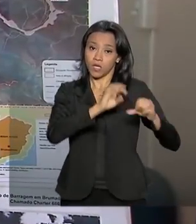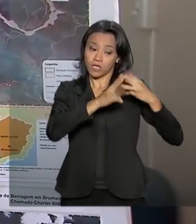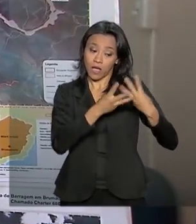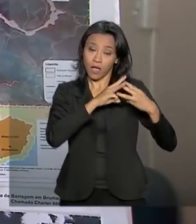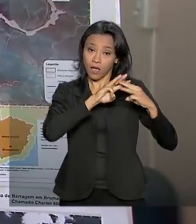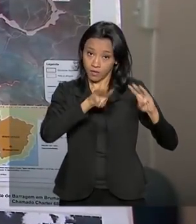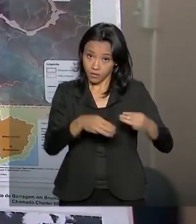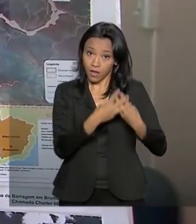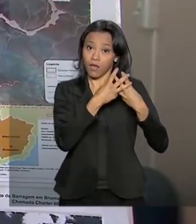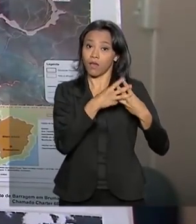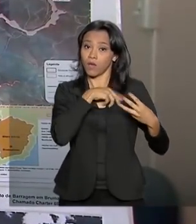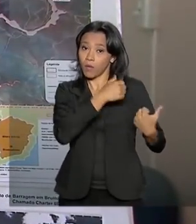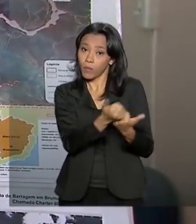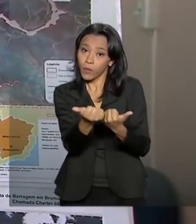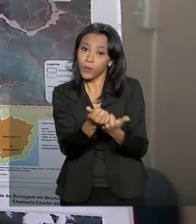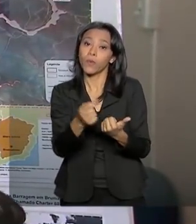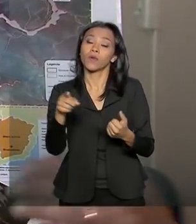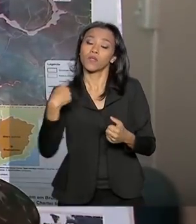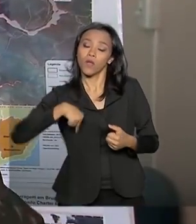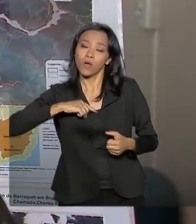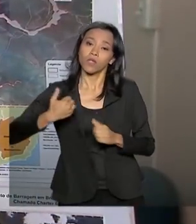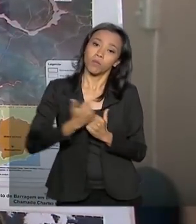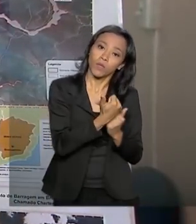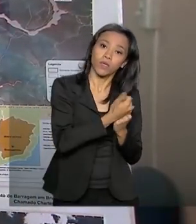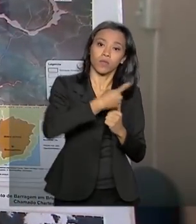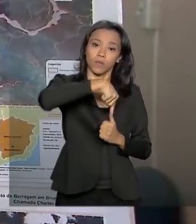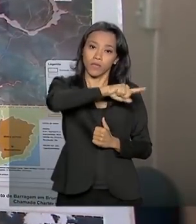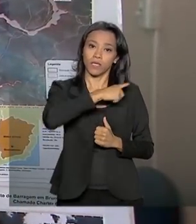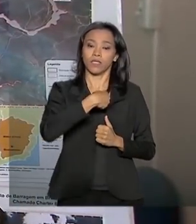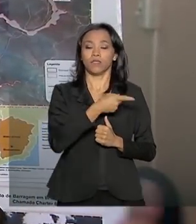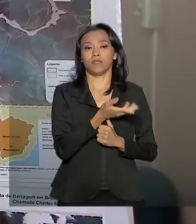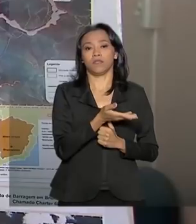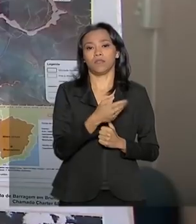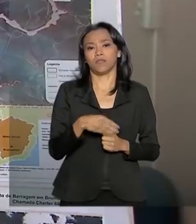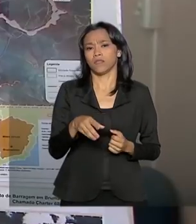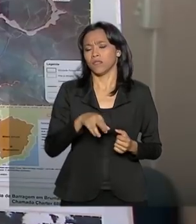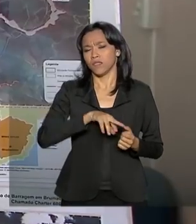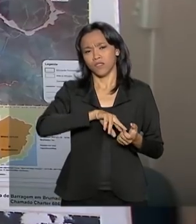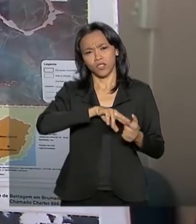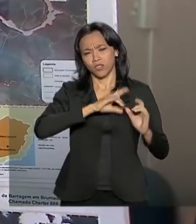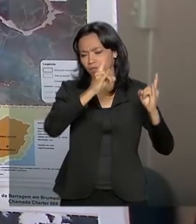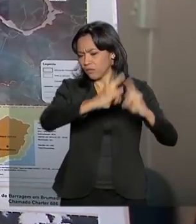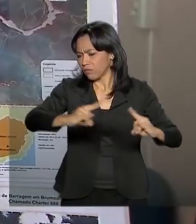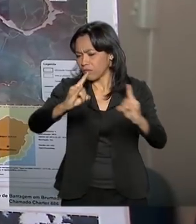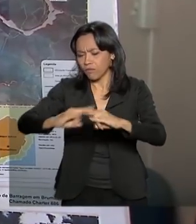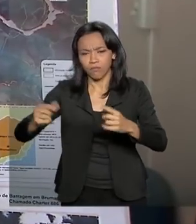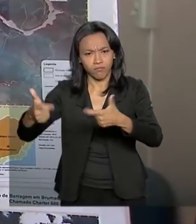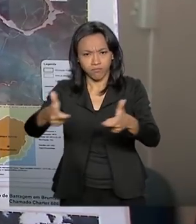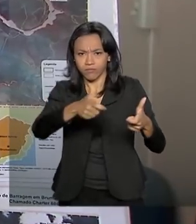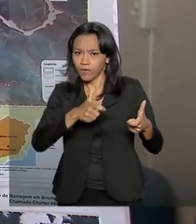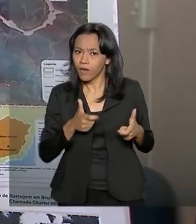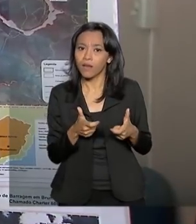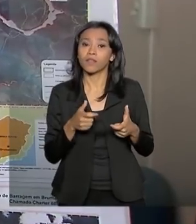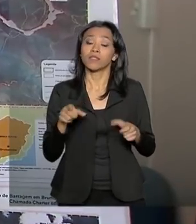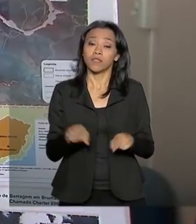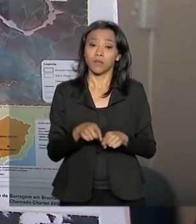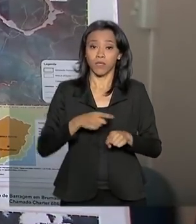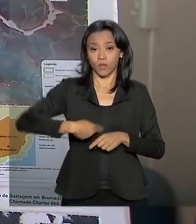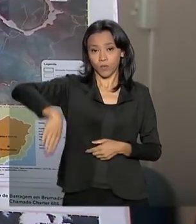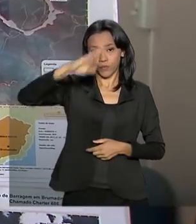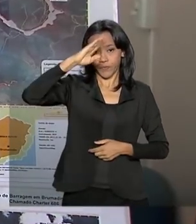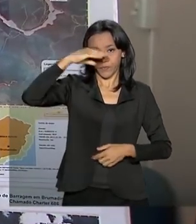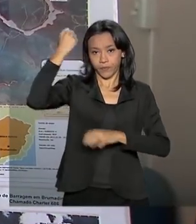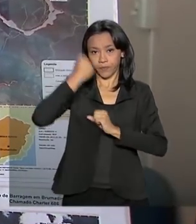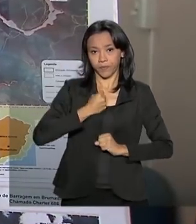apoio Logístico de transporte de alimentação de deslocamento de alojamento e tudo mais e as forças armadas estão